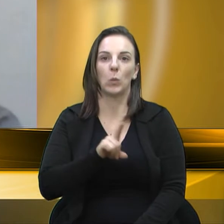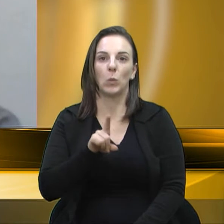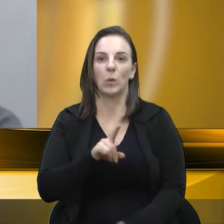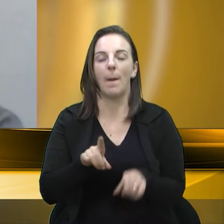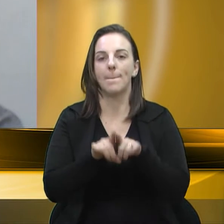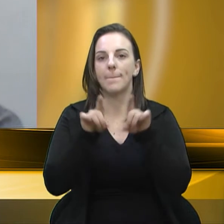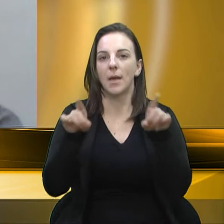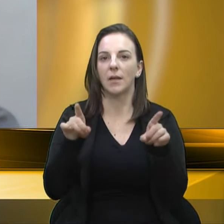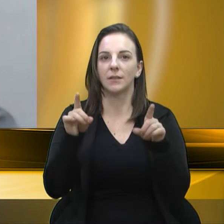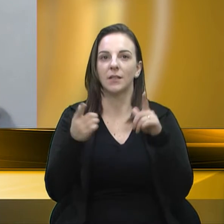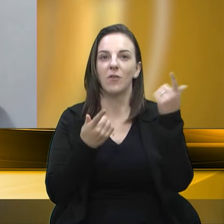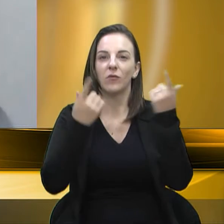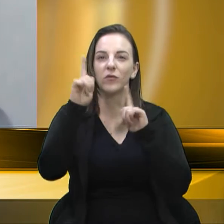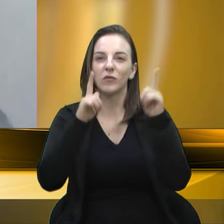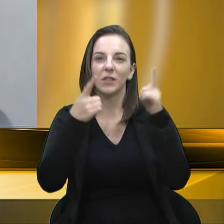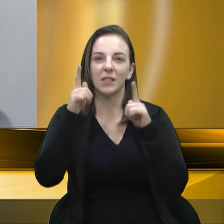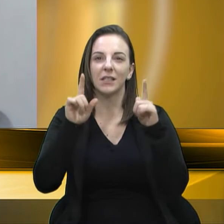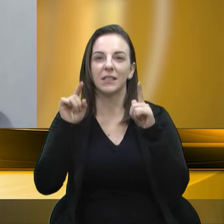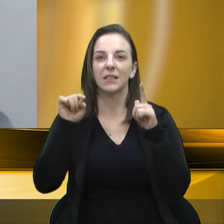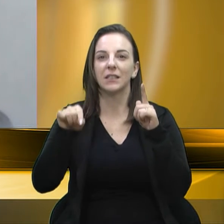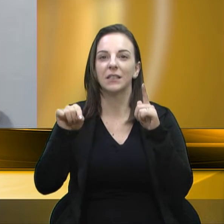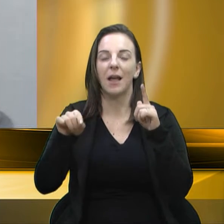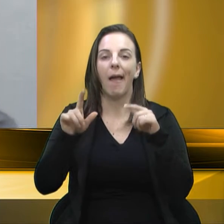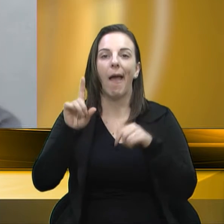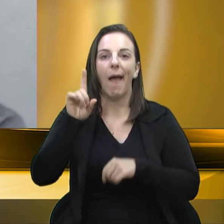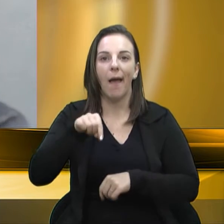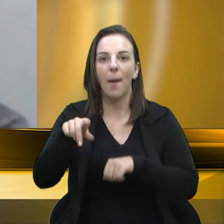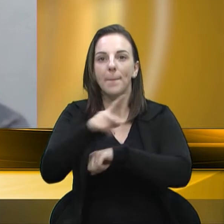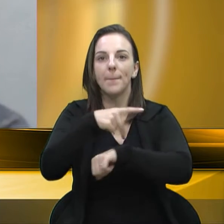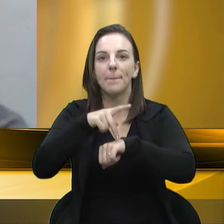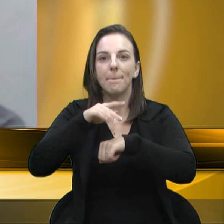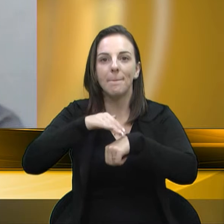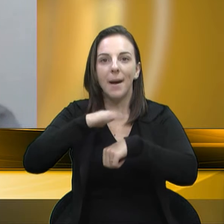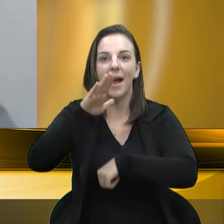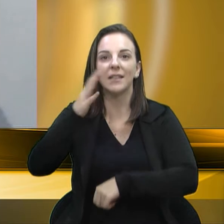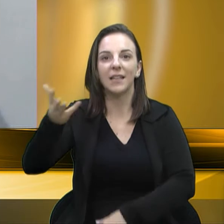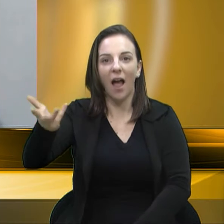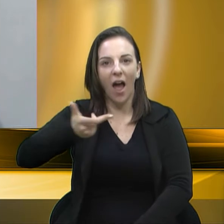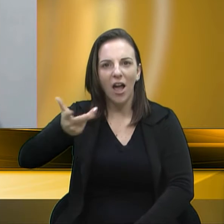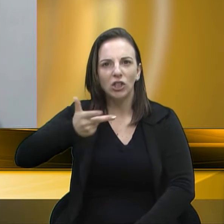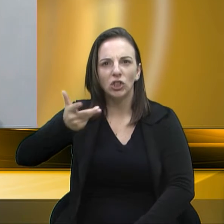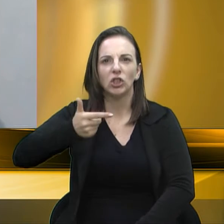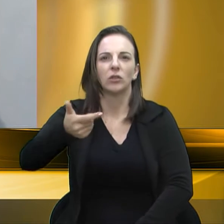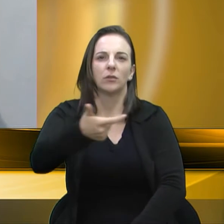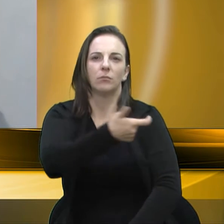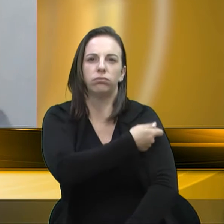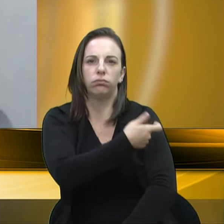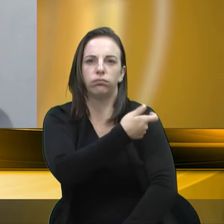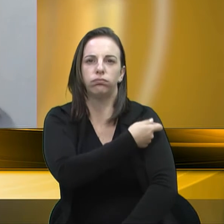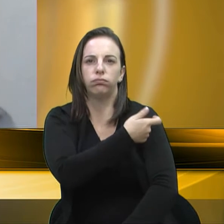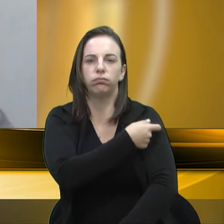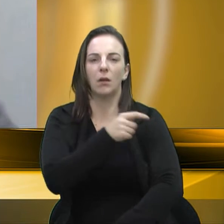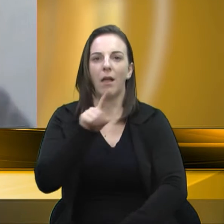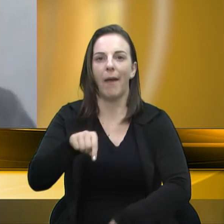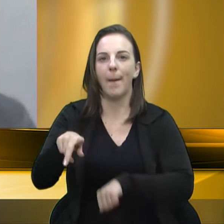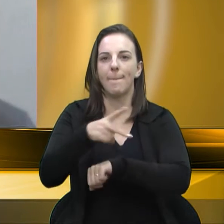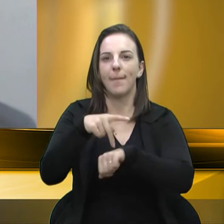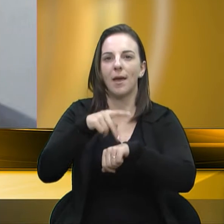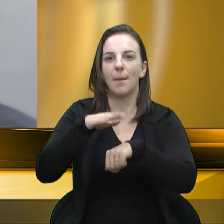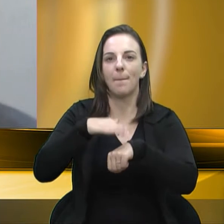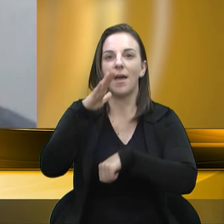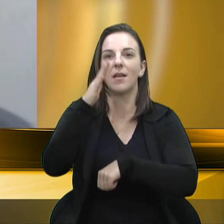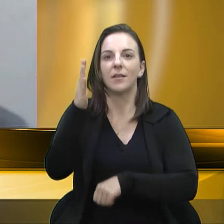que tem a maior agilidade na vacinação da população, é um dos países que mais vacina, se eu não me engano, a última informação que eu